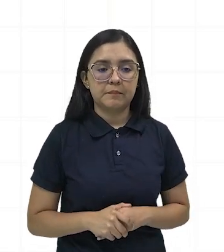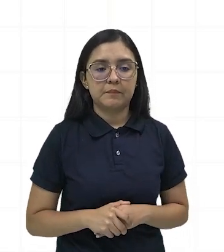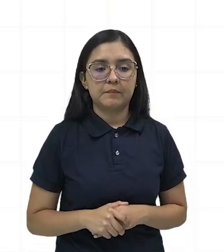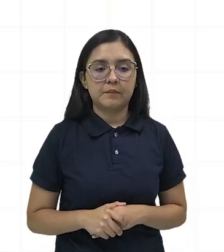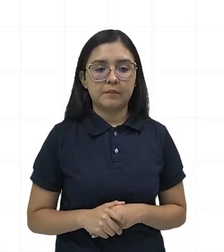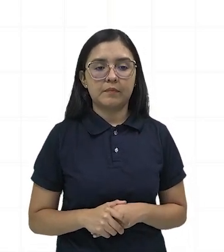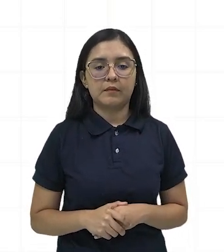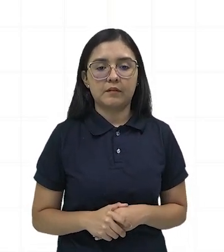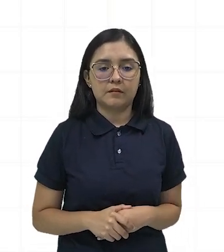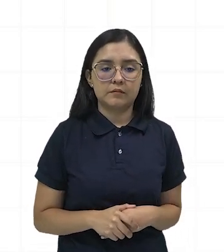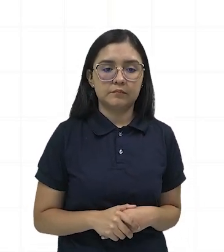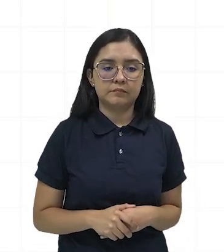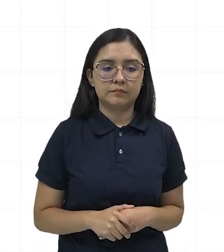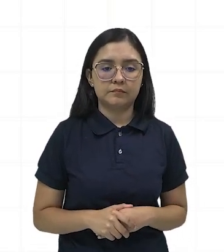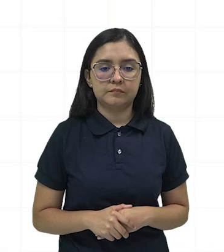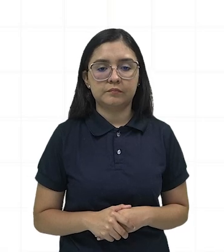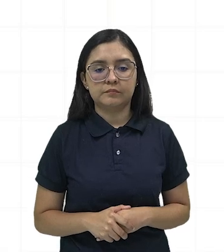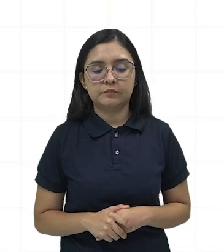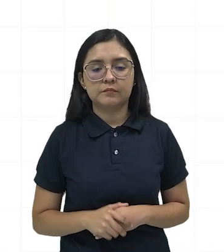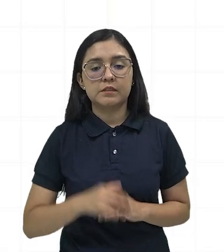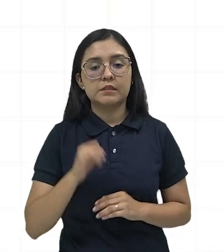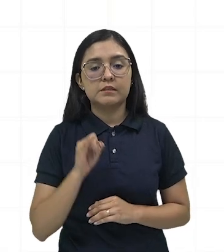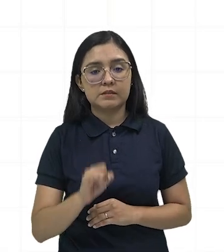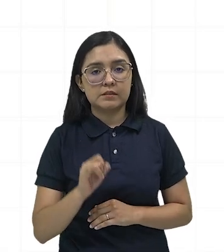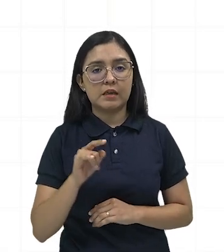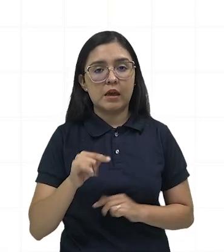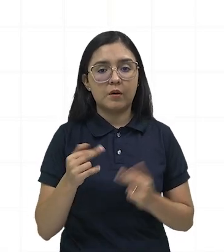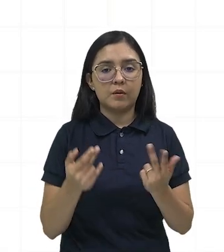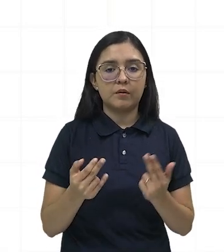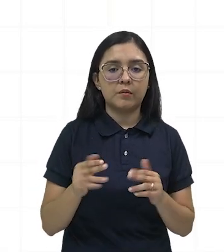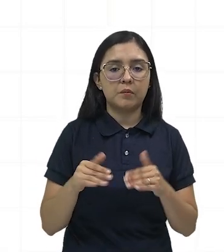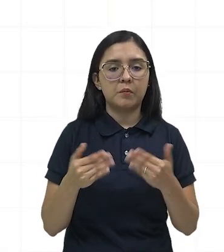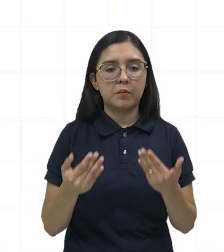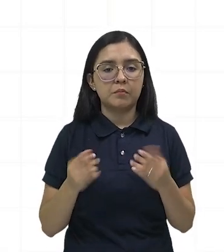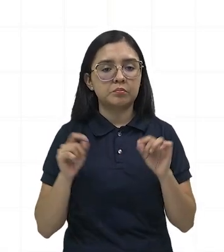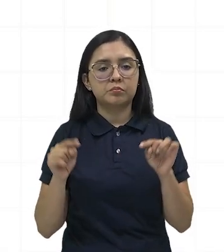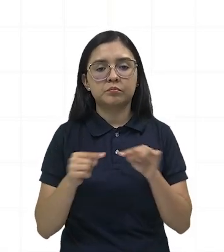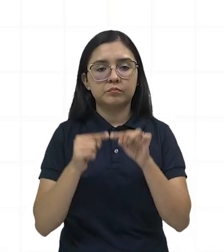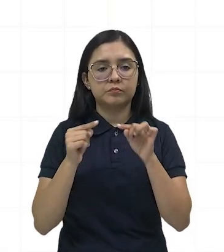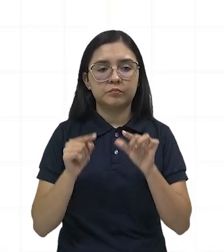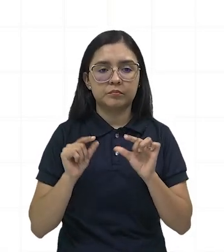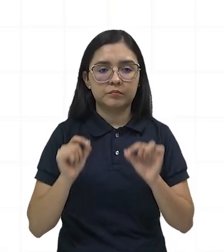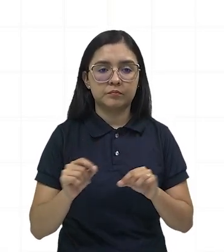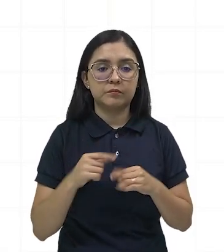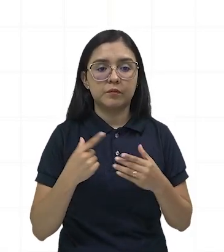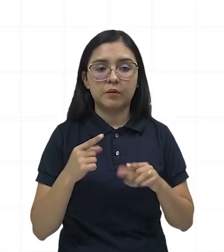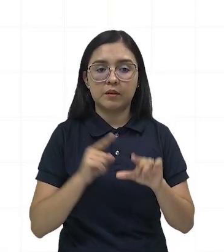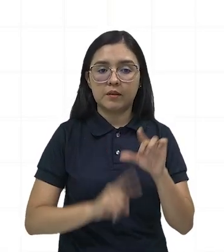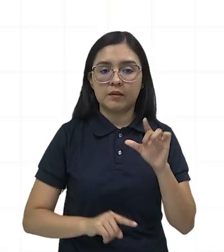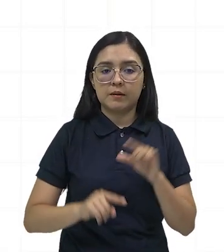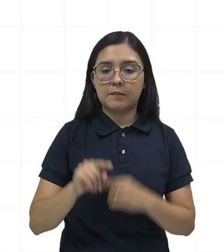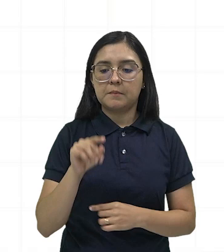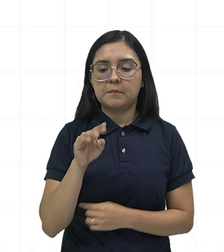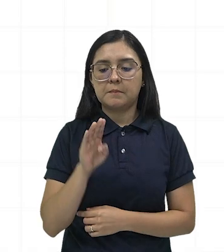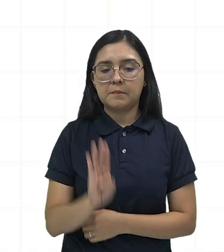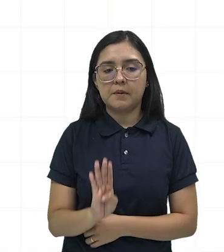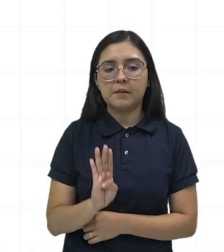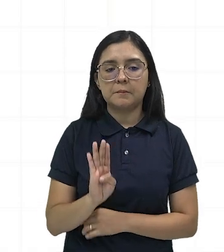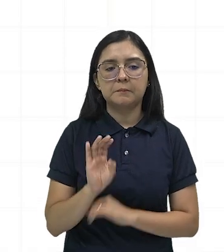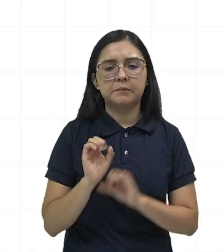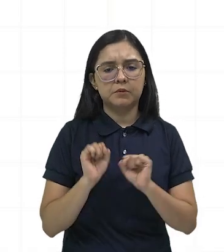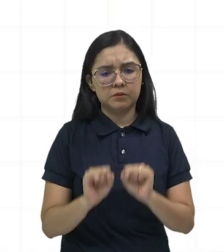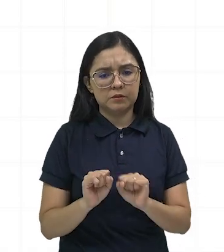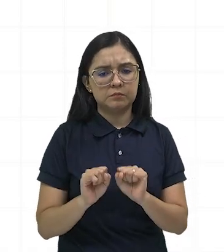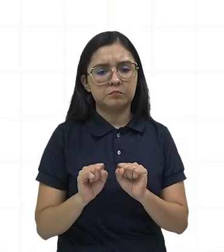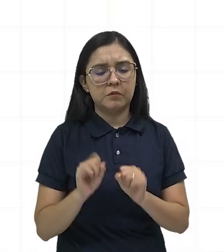eles são, qual o caso de congruência entre eles? Então, na letra B, nós